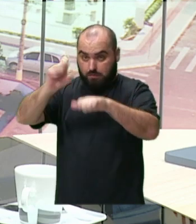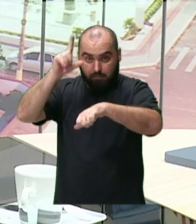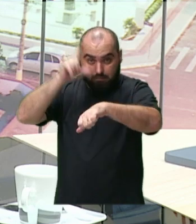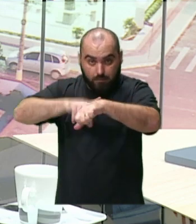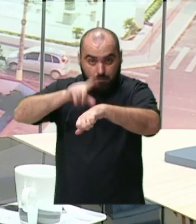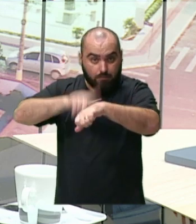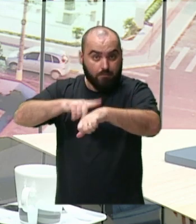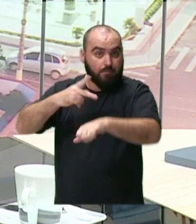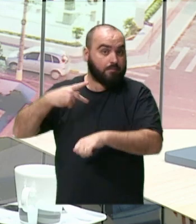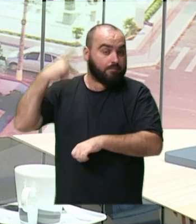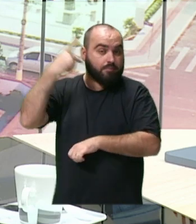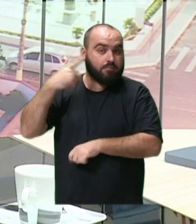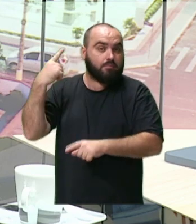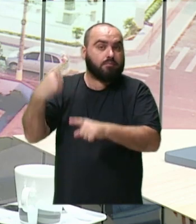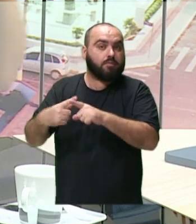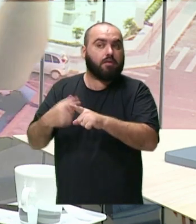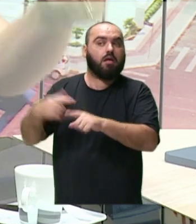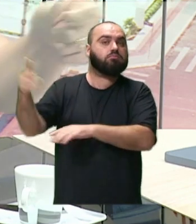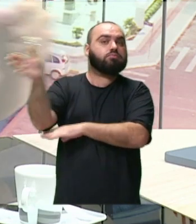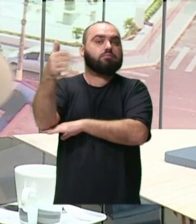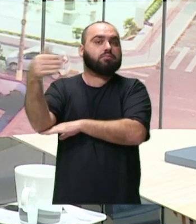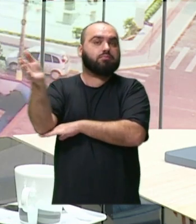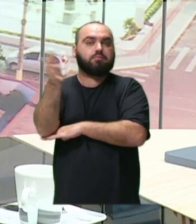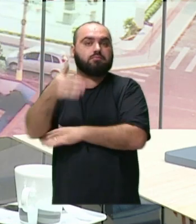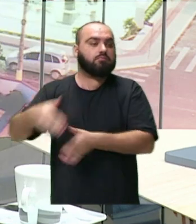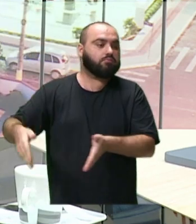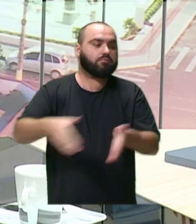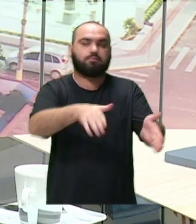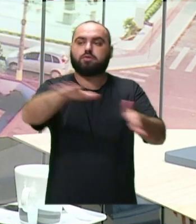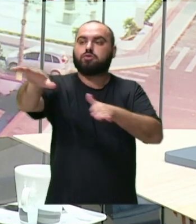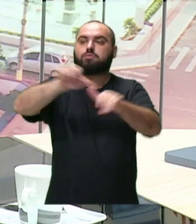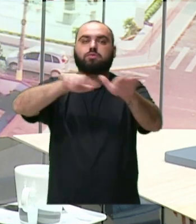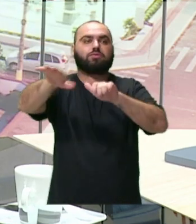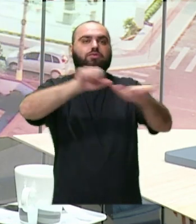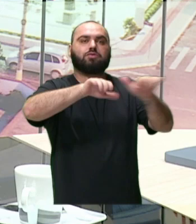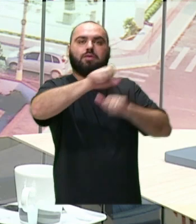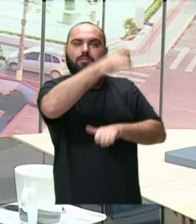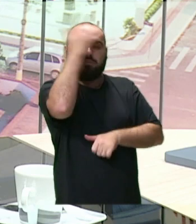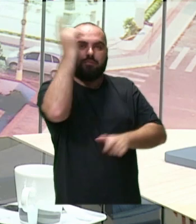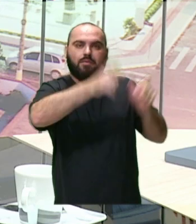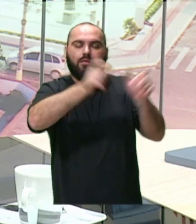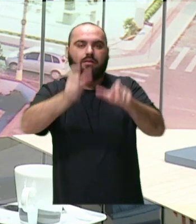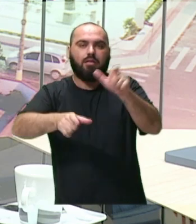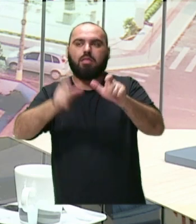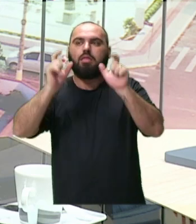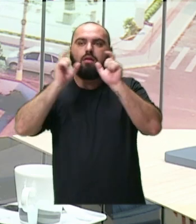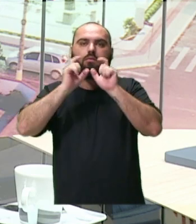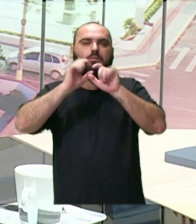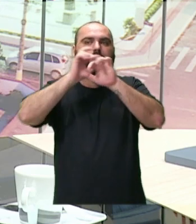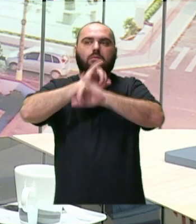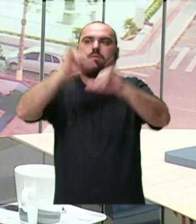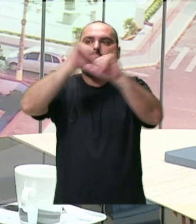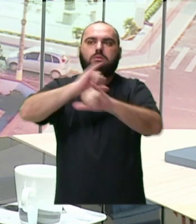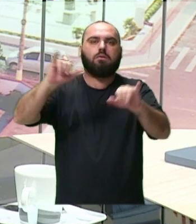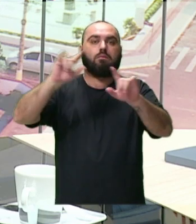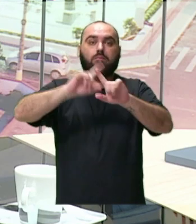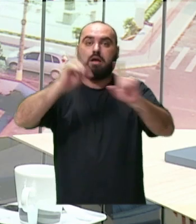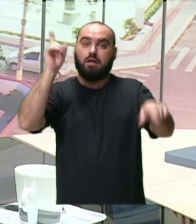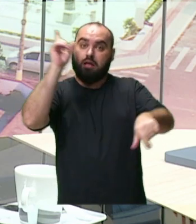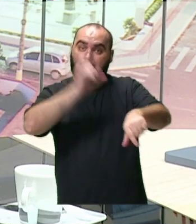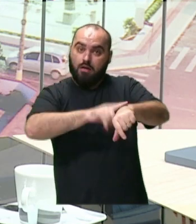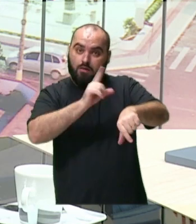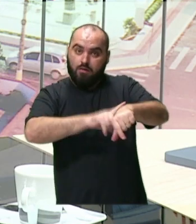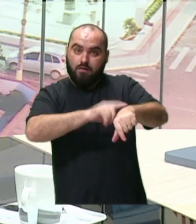mas geralmente é para segurar a bandeira, é para fazer o carreteiro, é para chamar as pessoas, para fazer aquele barulho junto, né? Mas na hora de alçar